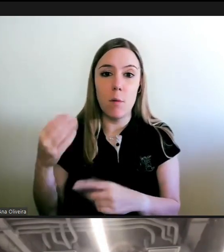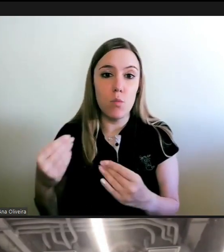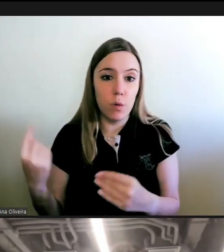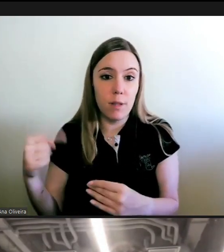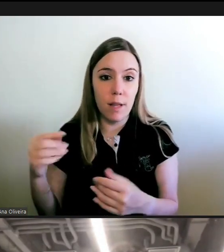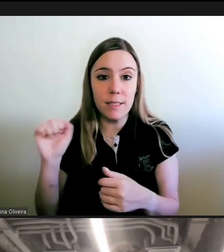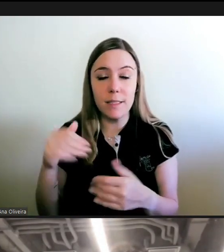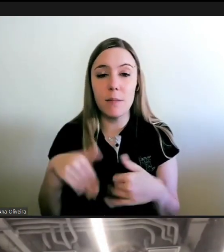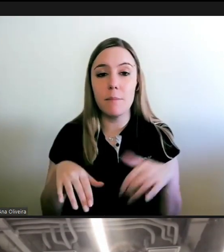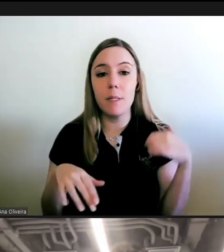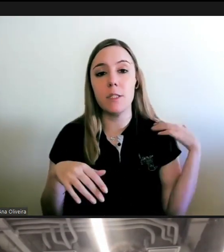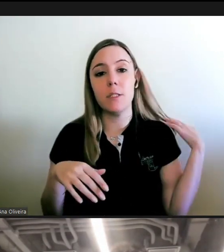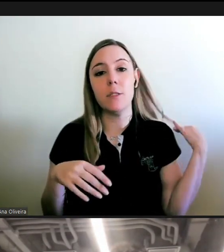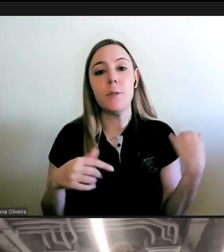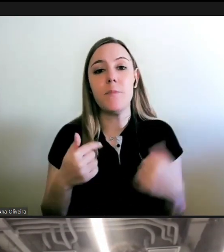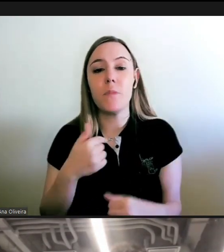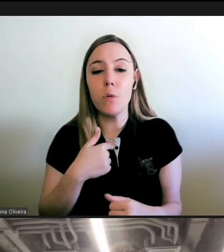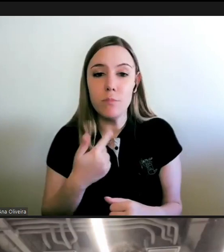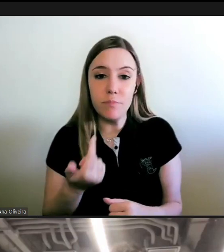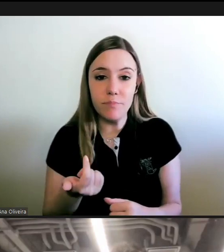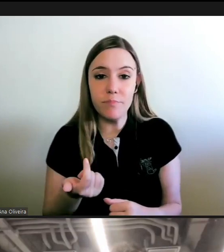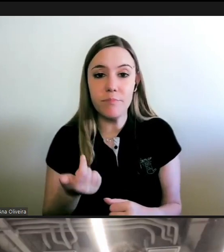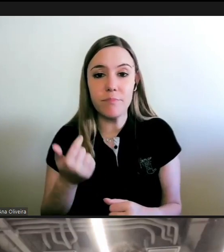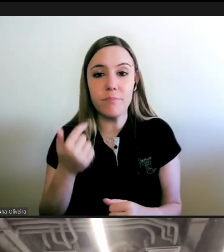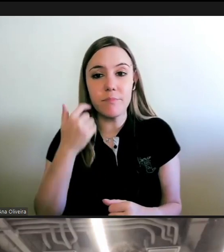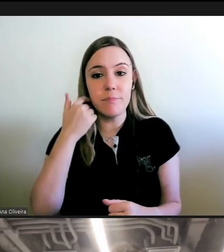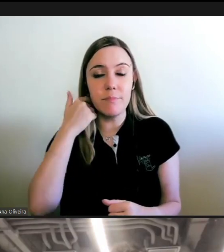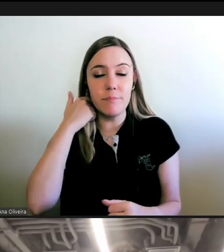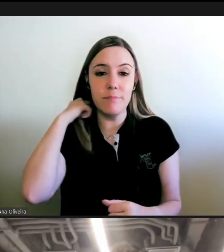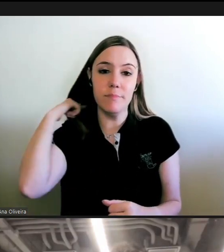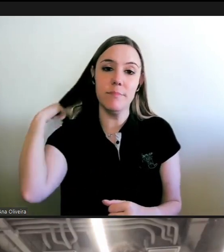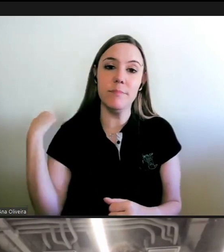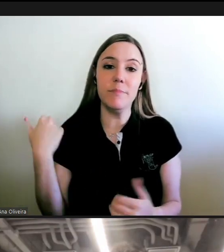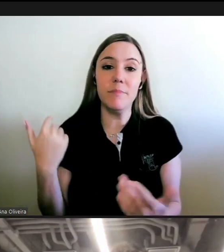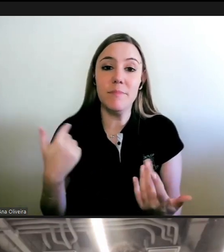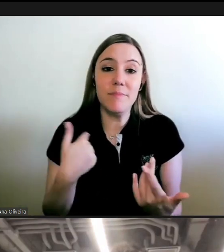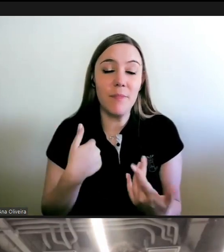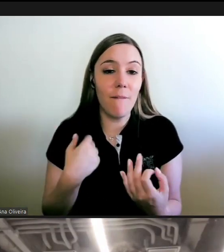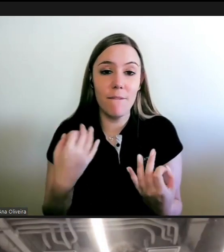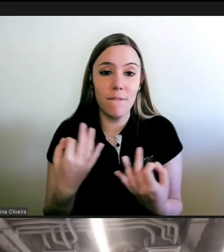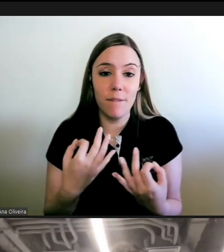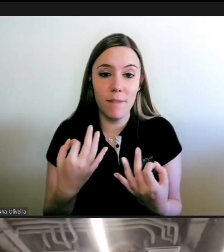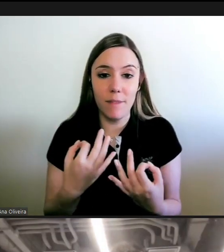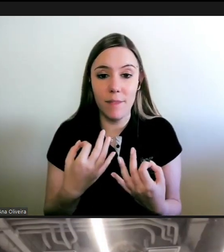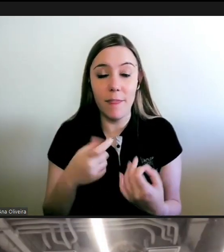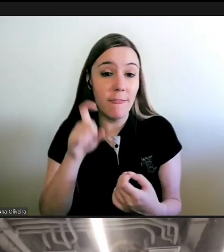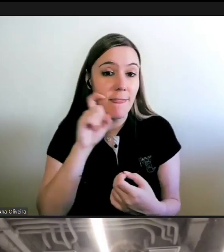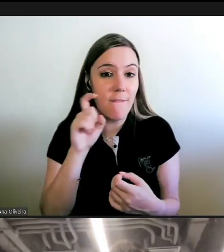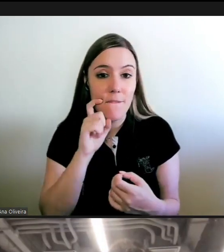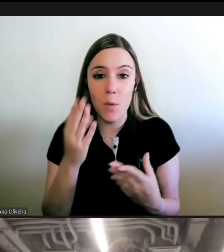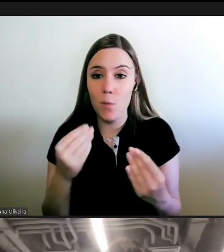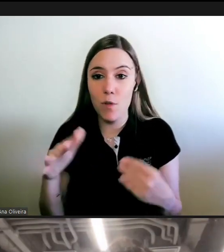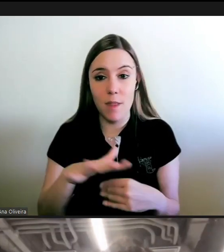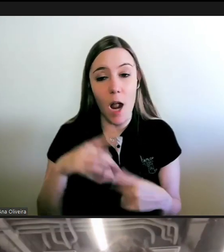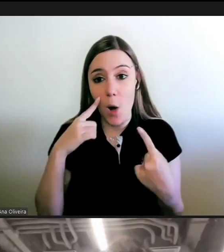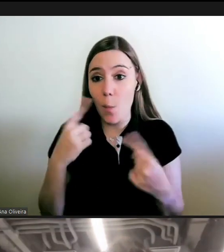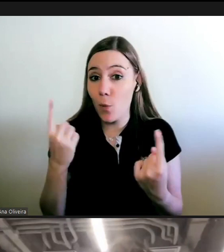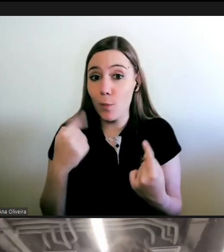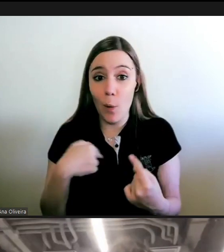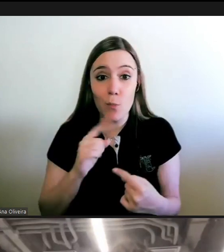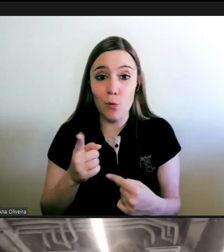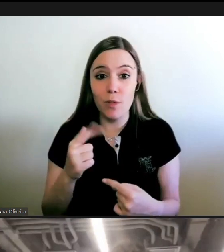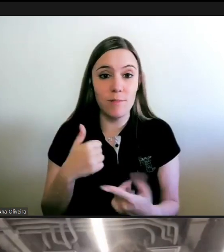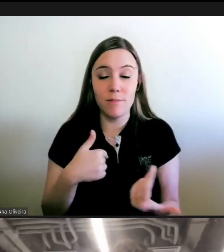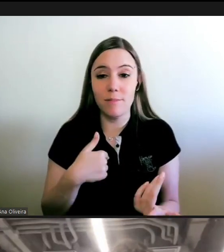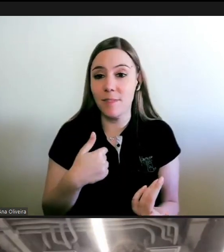eu respiro natureza pública e, portanto, não ouvirão da minha boca qualquer